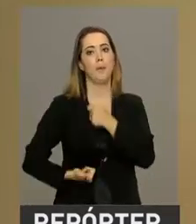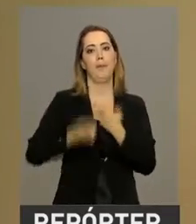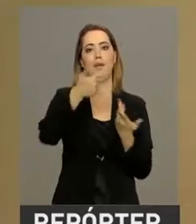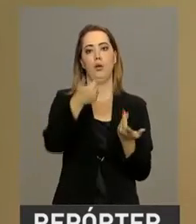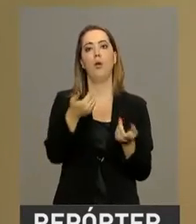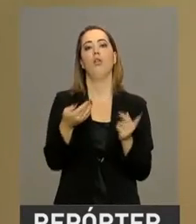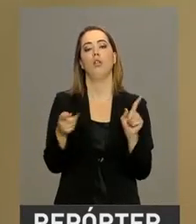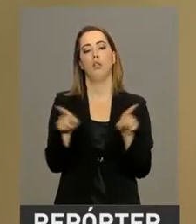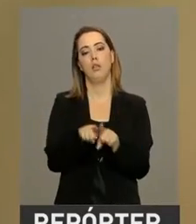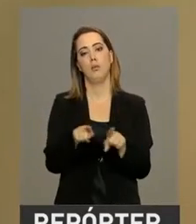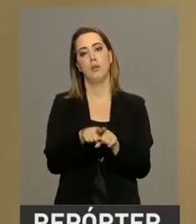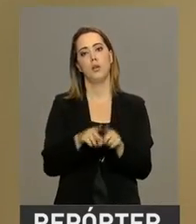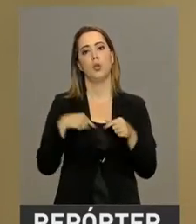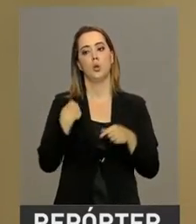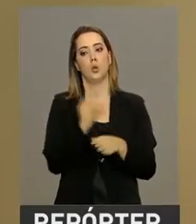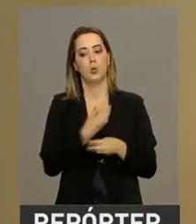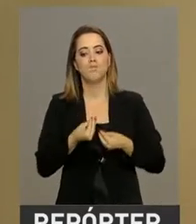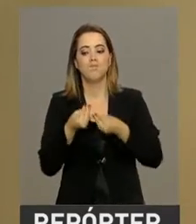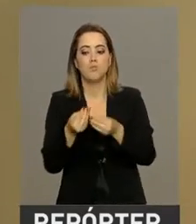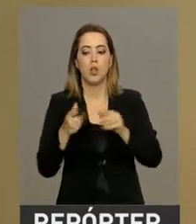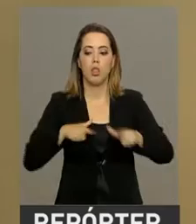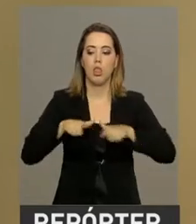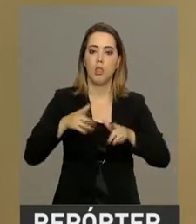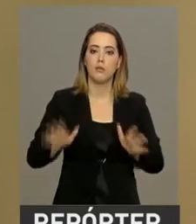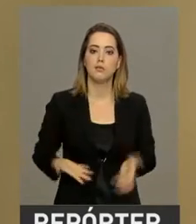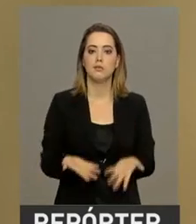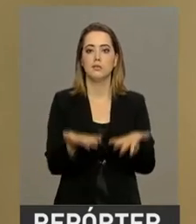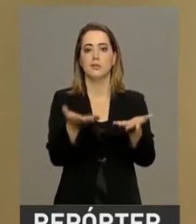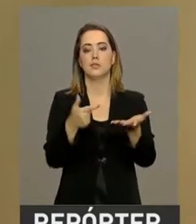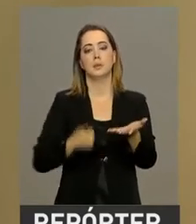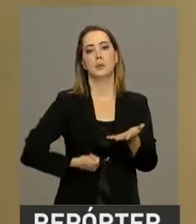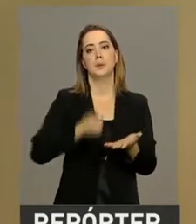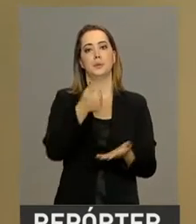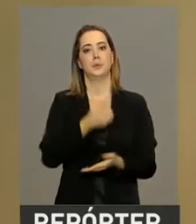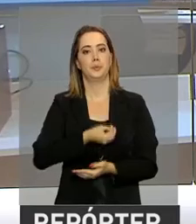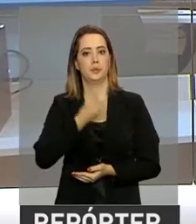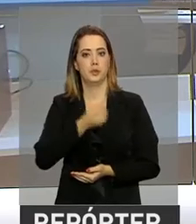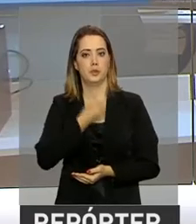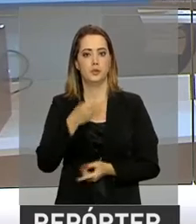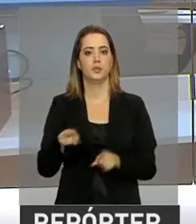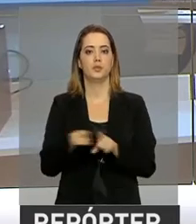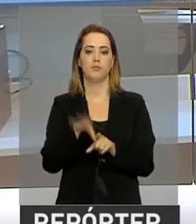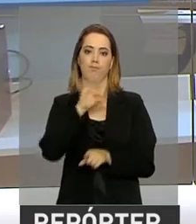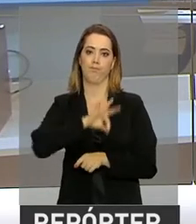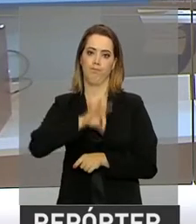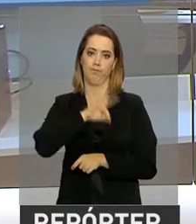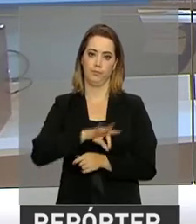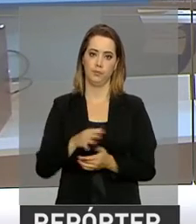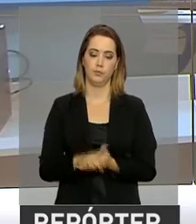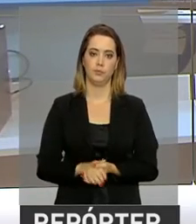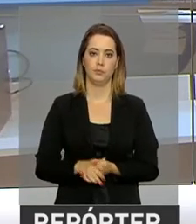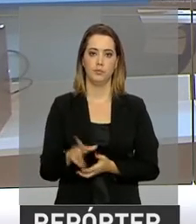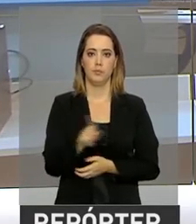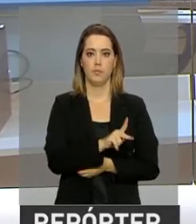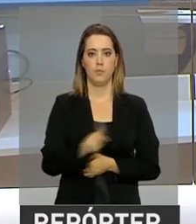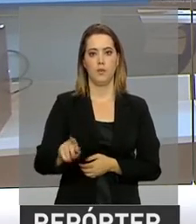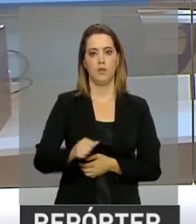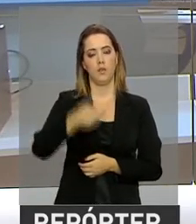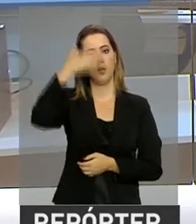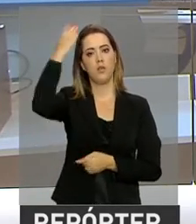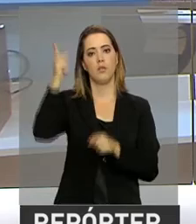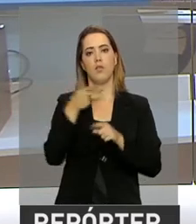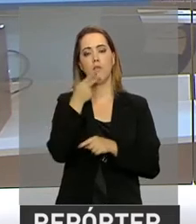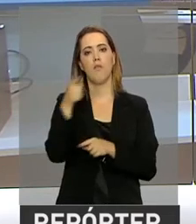isso não podemos gerar mais crescimento mais bem estar e mais renda michel time também falou